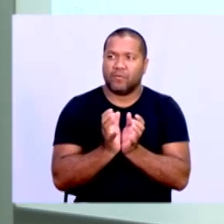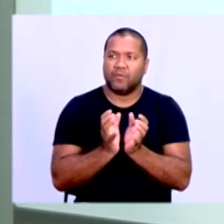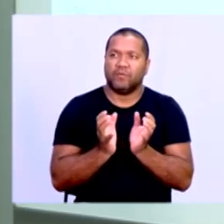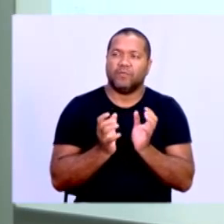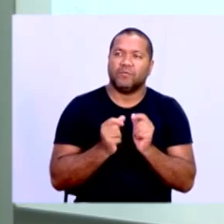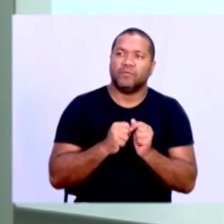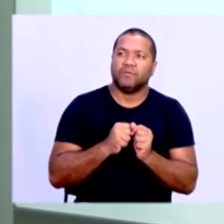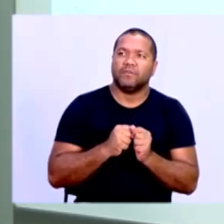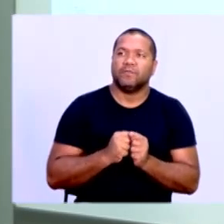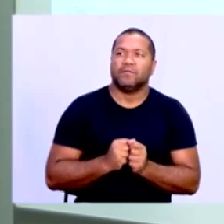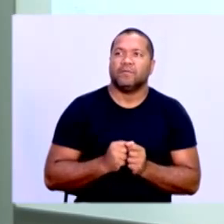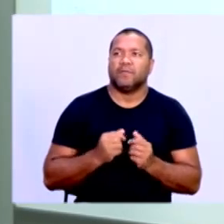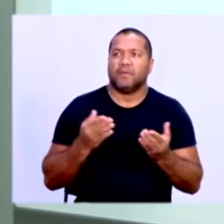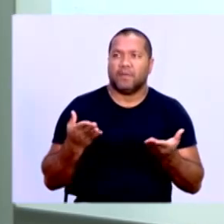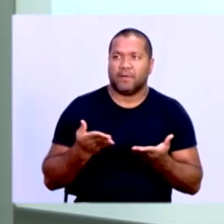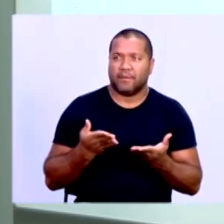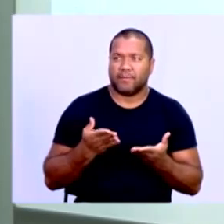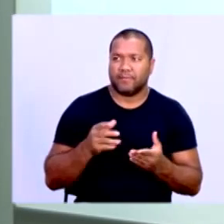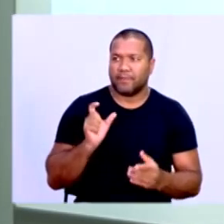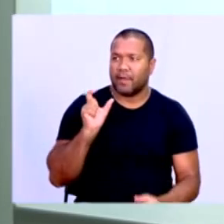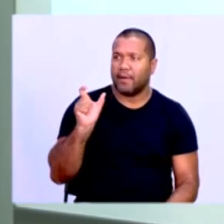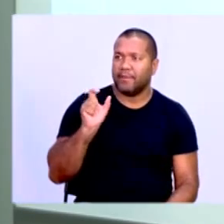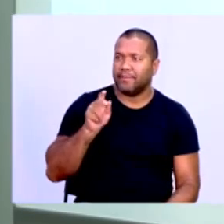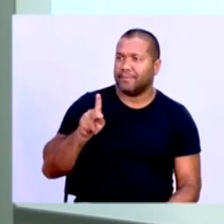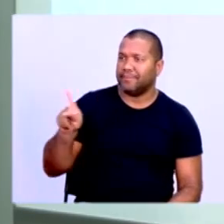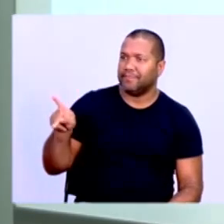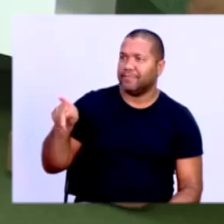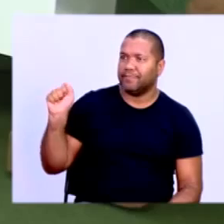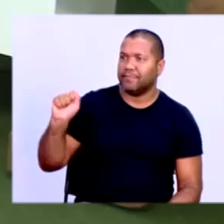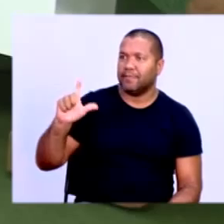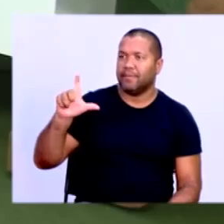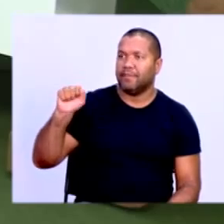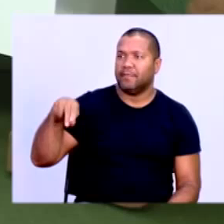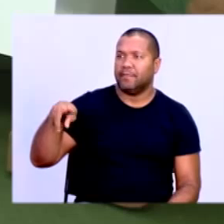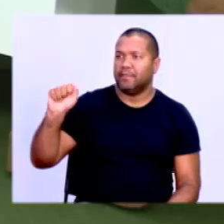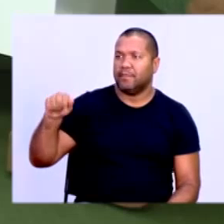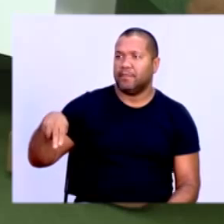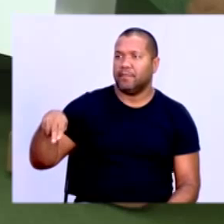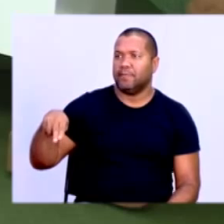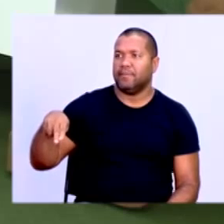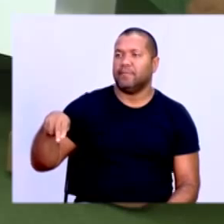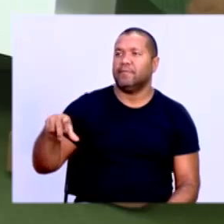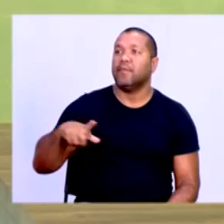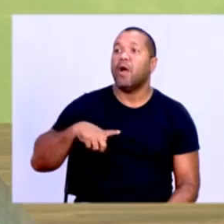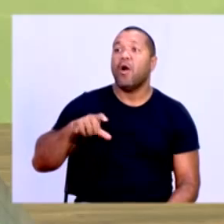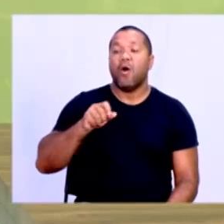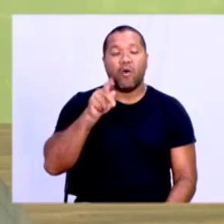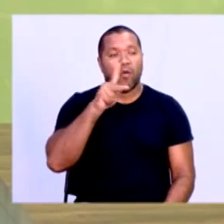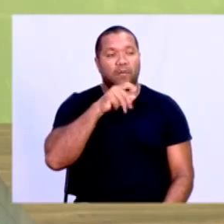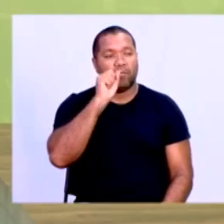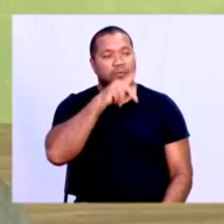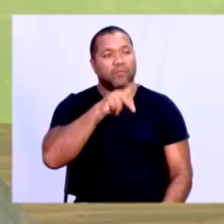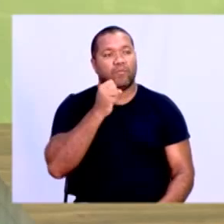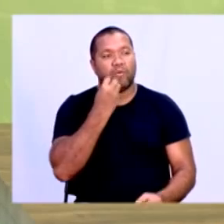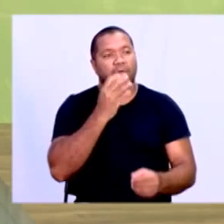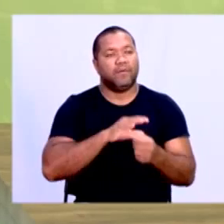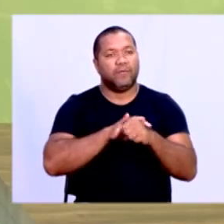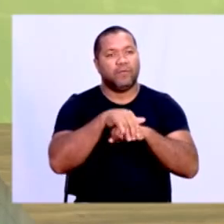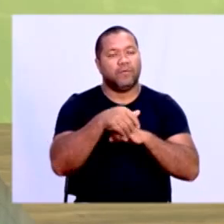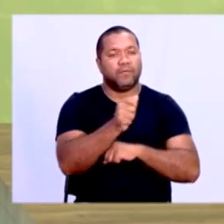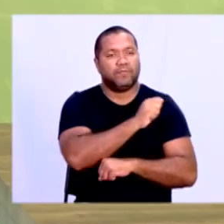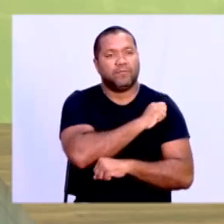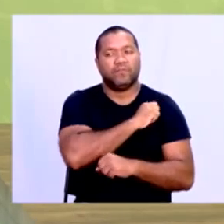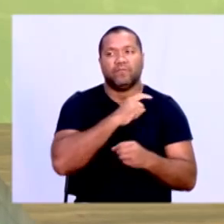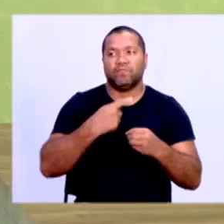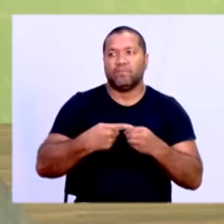vou passar a palavra para o meu amigo Alan. Olá, professor, boa noite, caros alunos dos